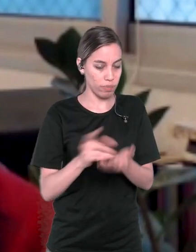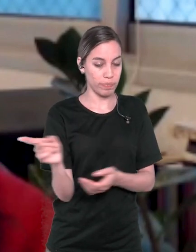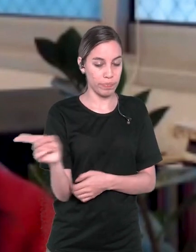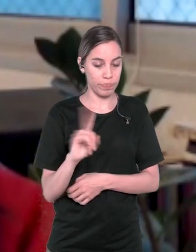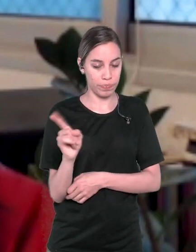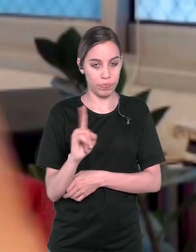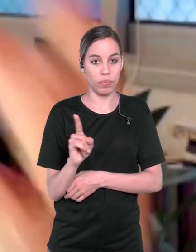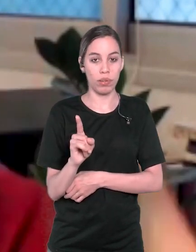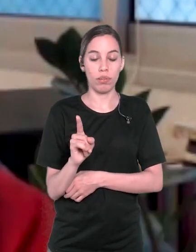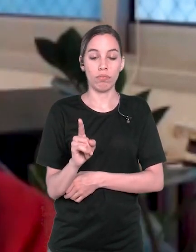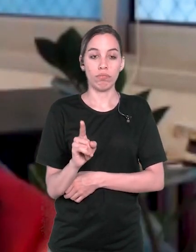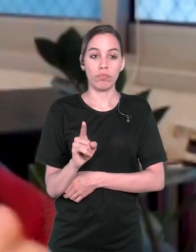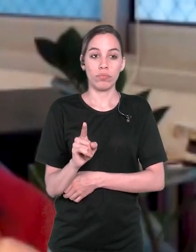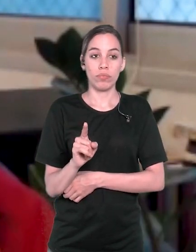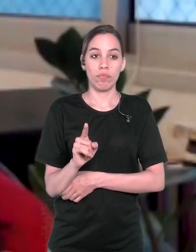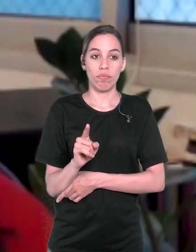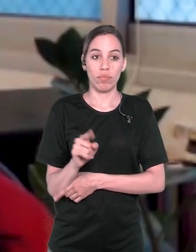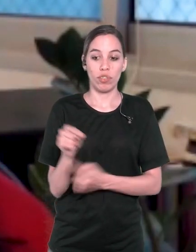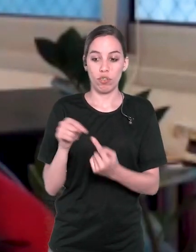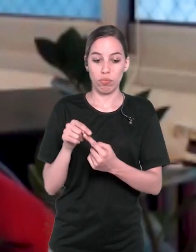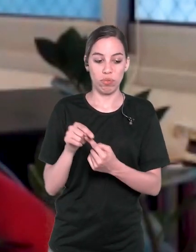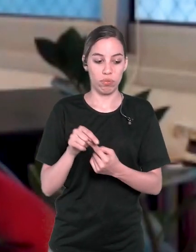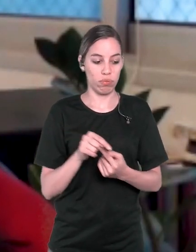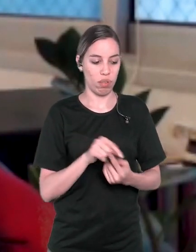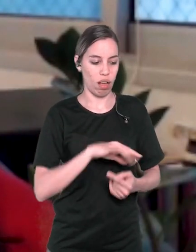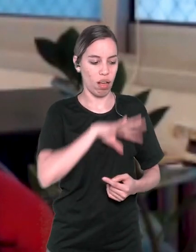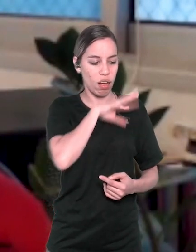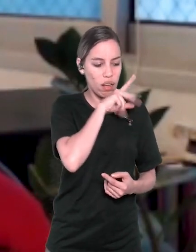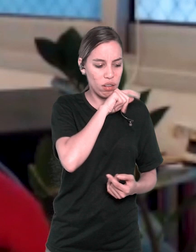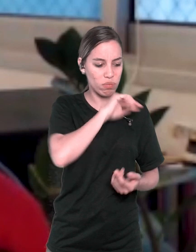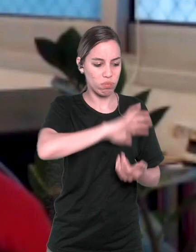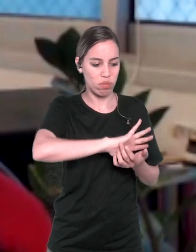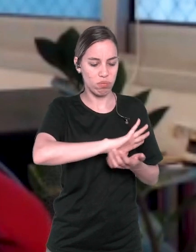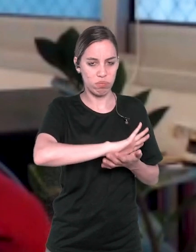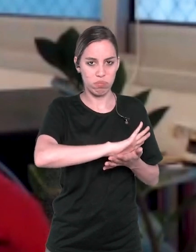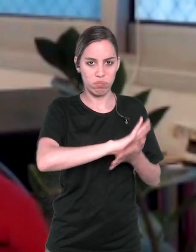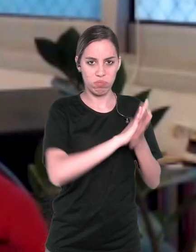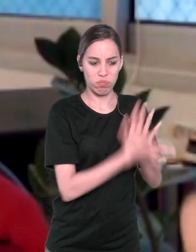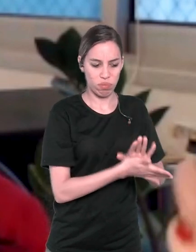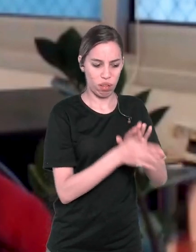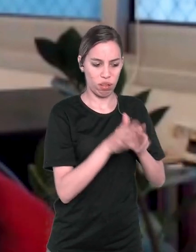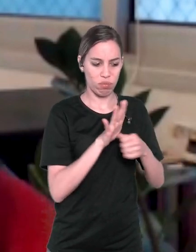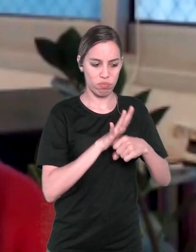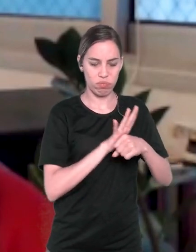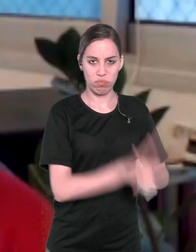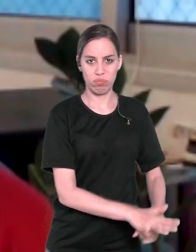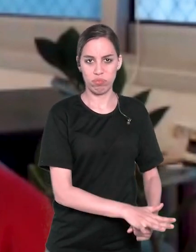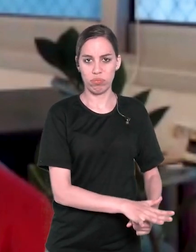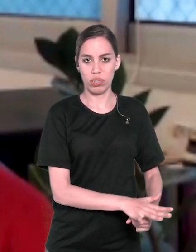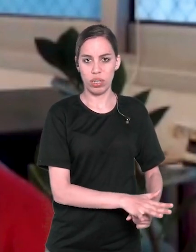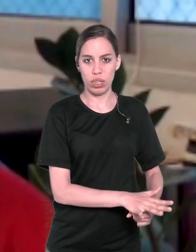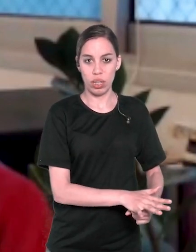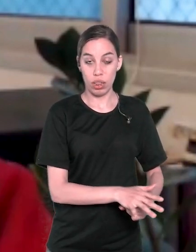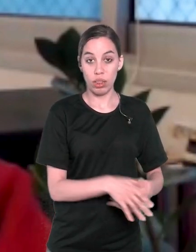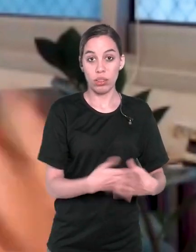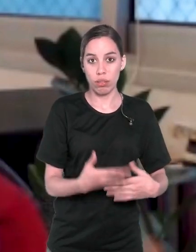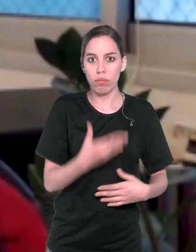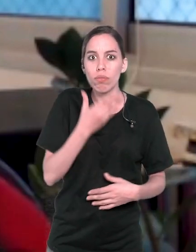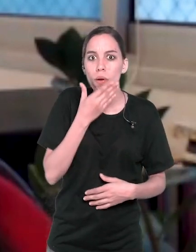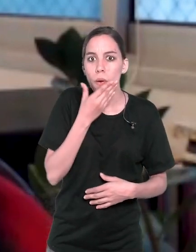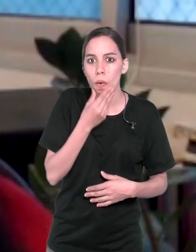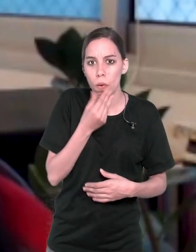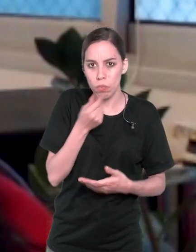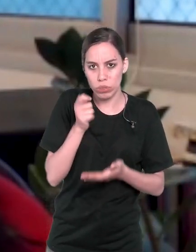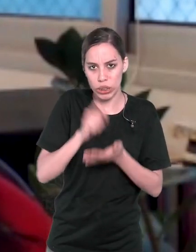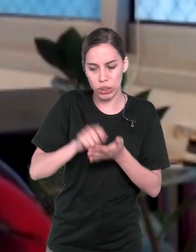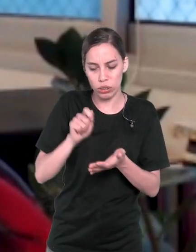na inferiorização dos animais. Ele lida com isso em várias crônicas, em